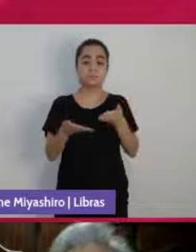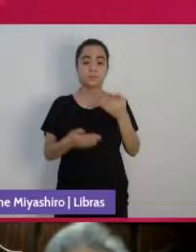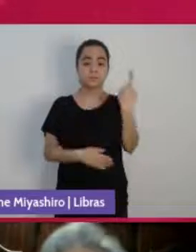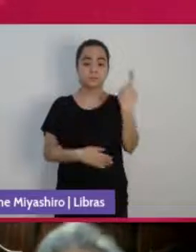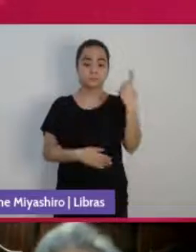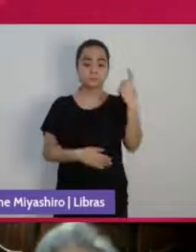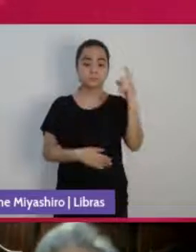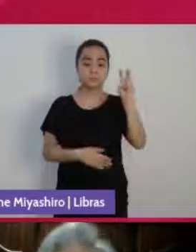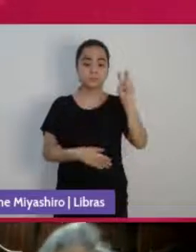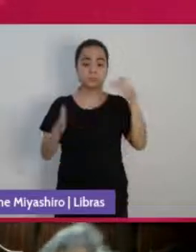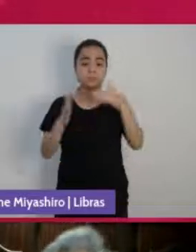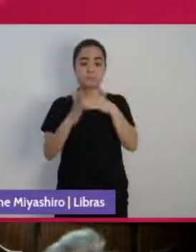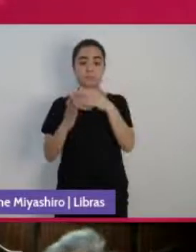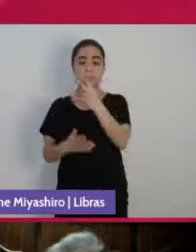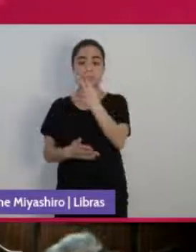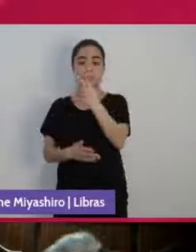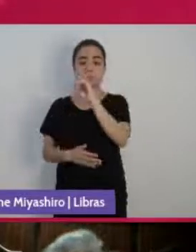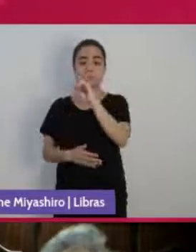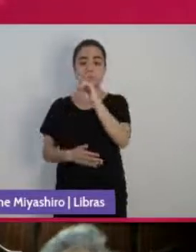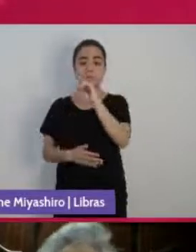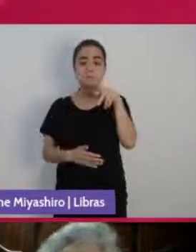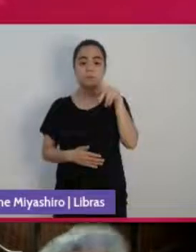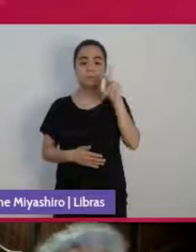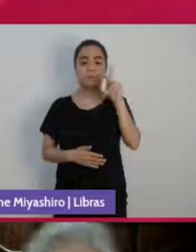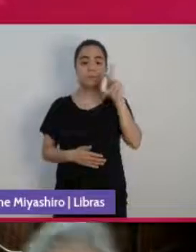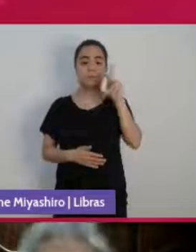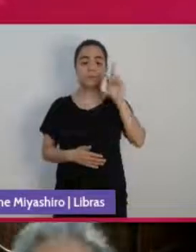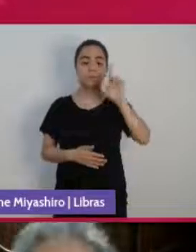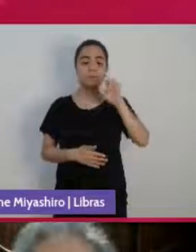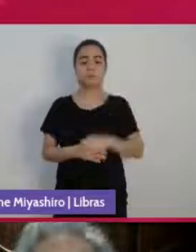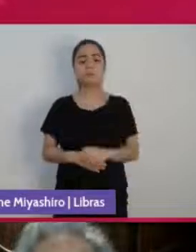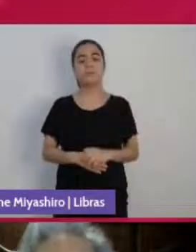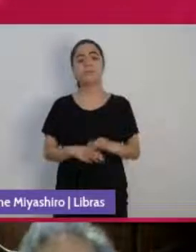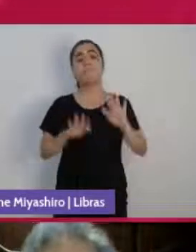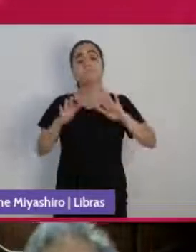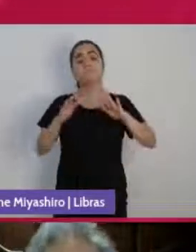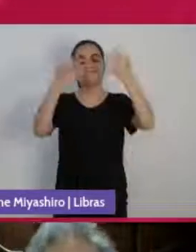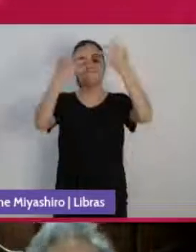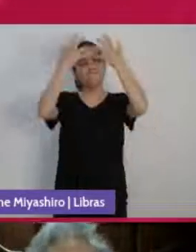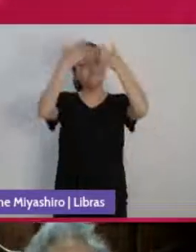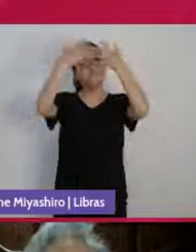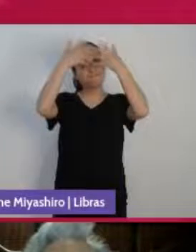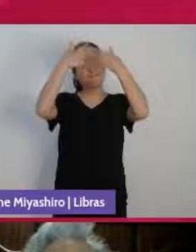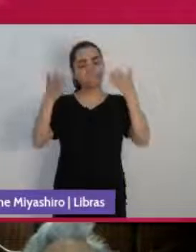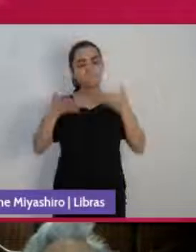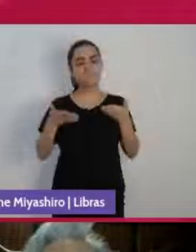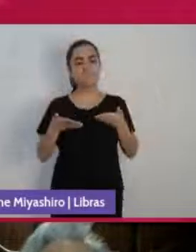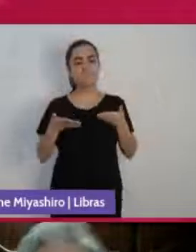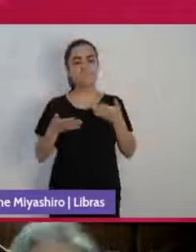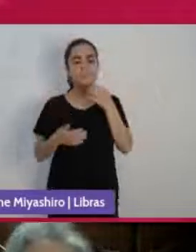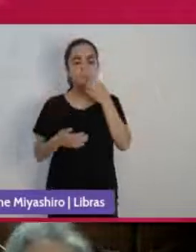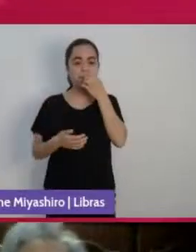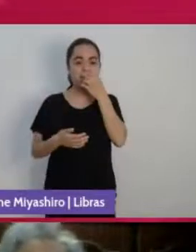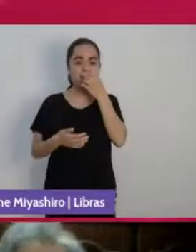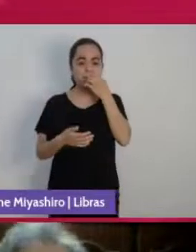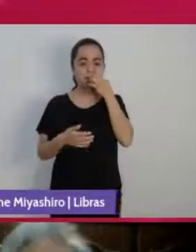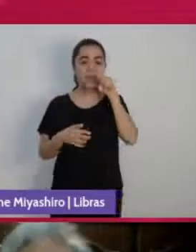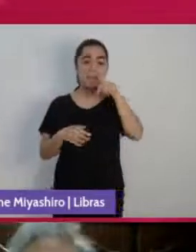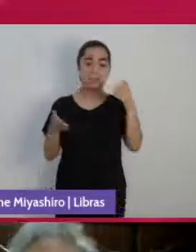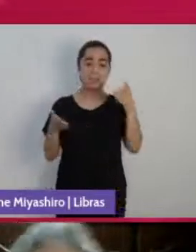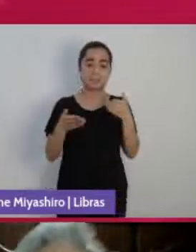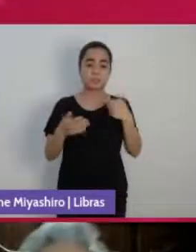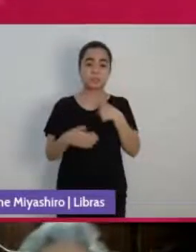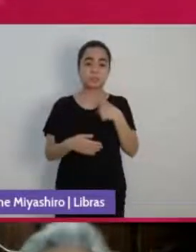20 quilos. Bom, qual que é o exercício mental que eu faço? Isso daqui eu